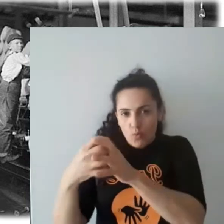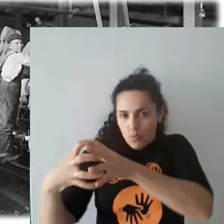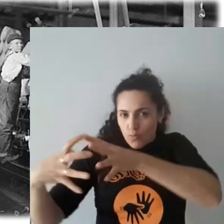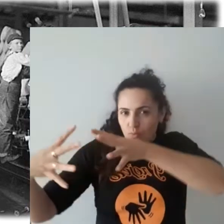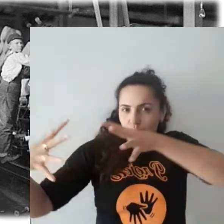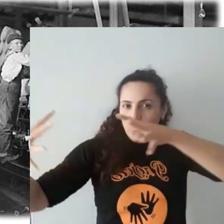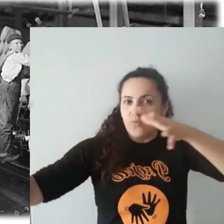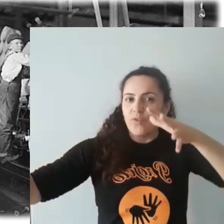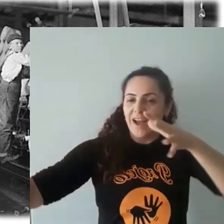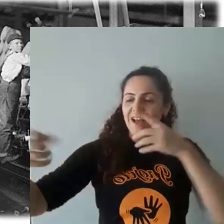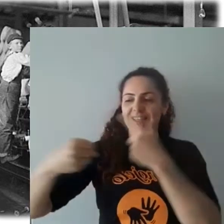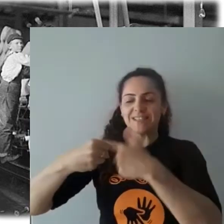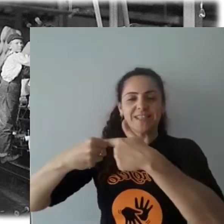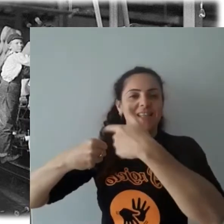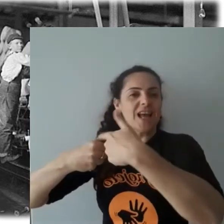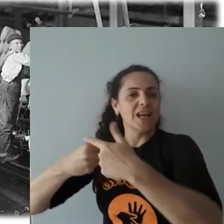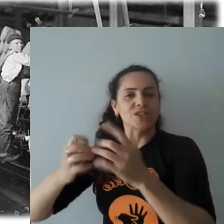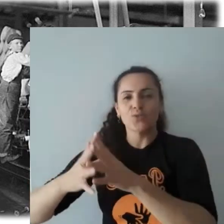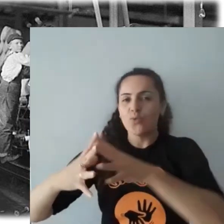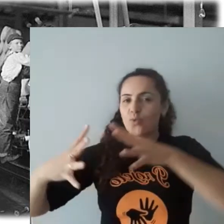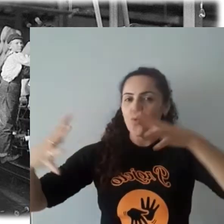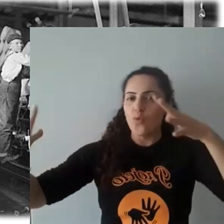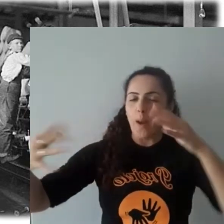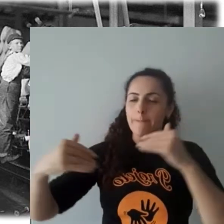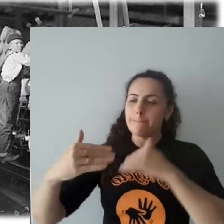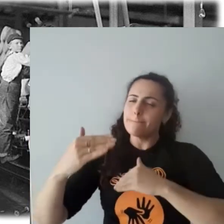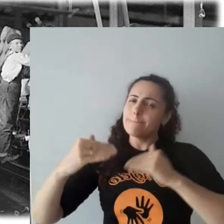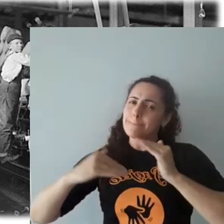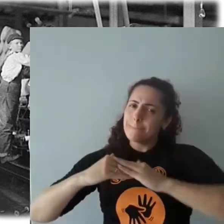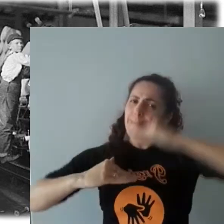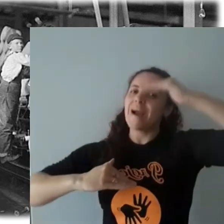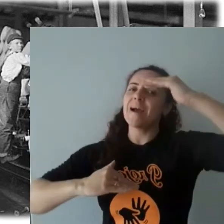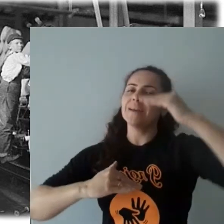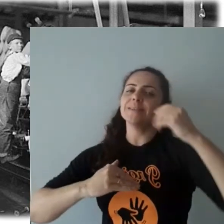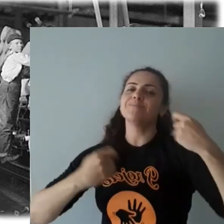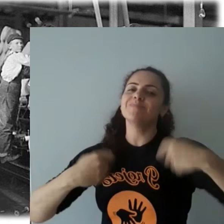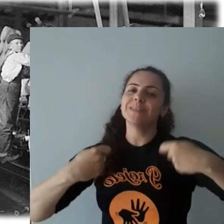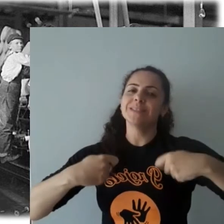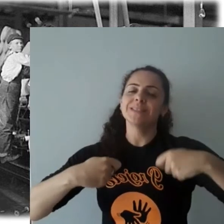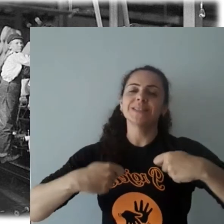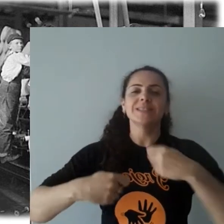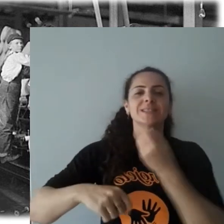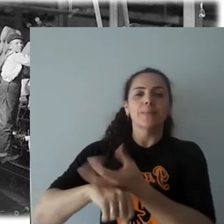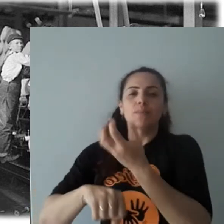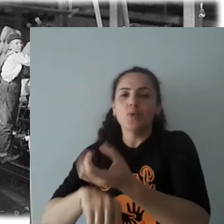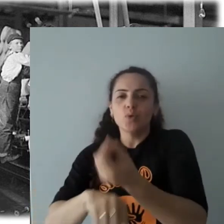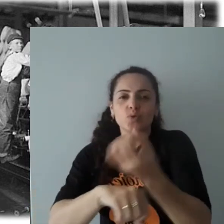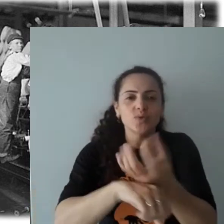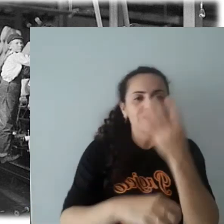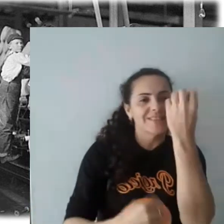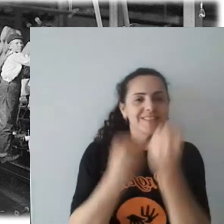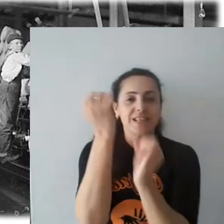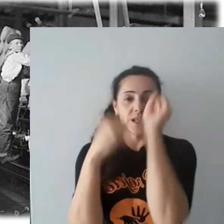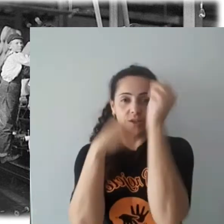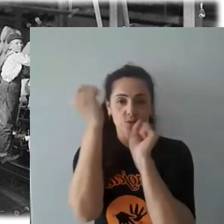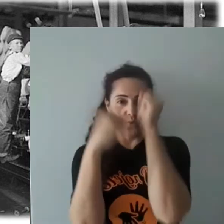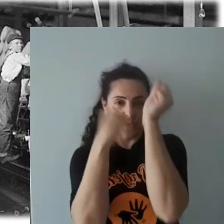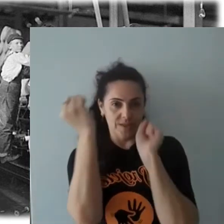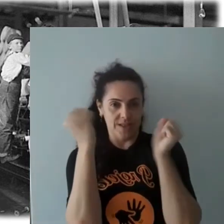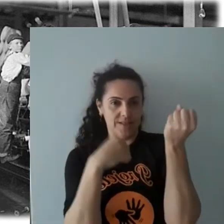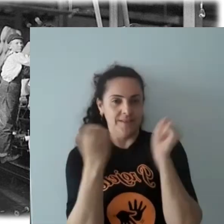de produção industrial, né? Então, por isso aí que surge a indústria, né? Onde consegue produzir